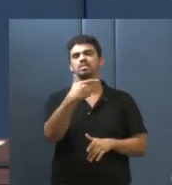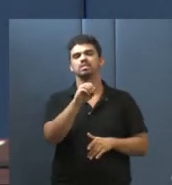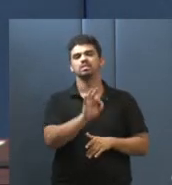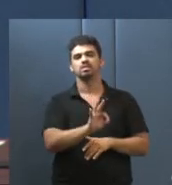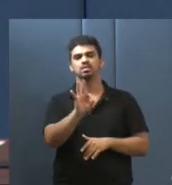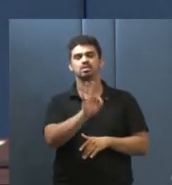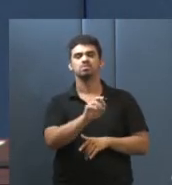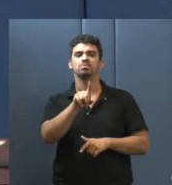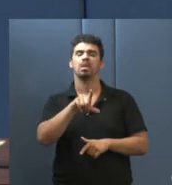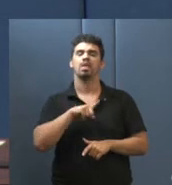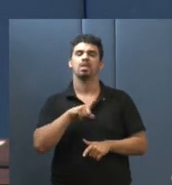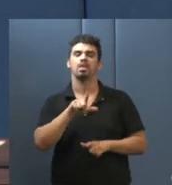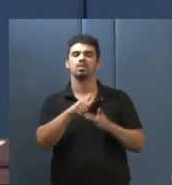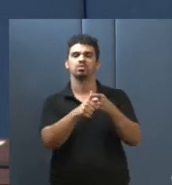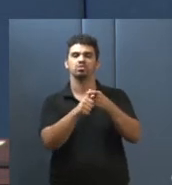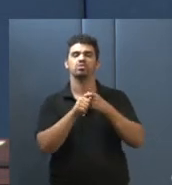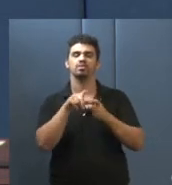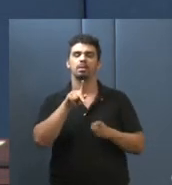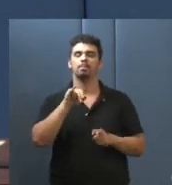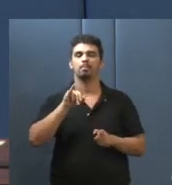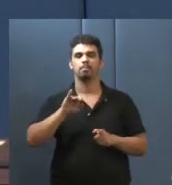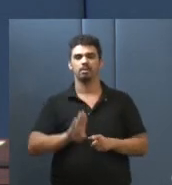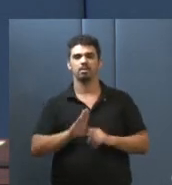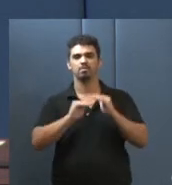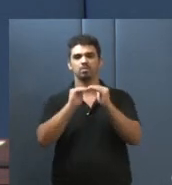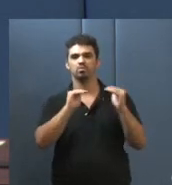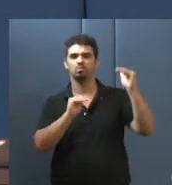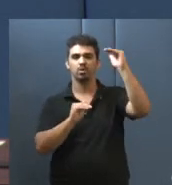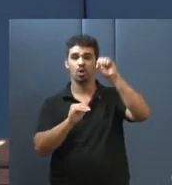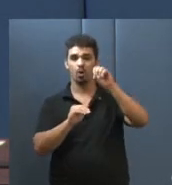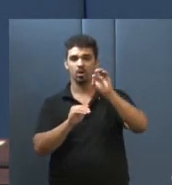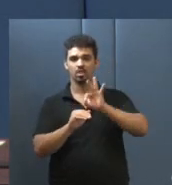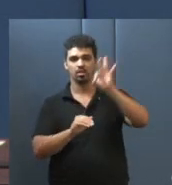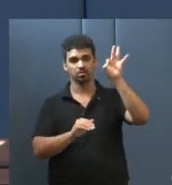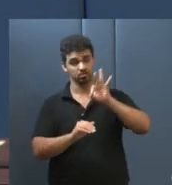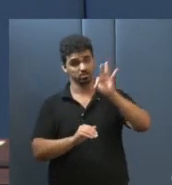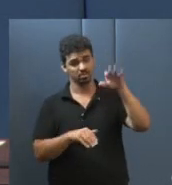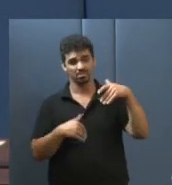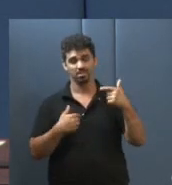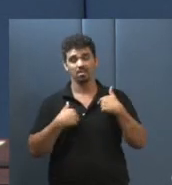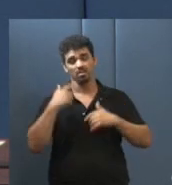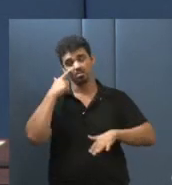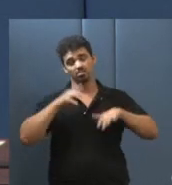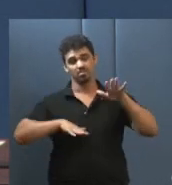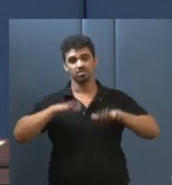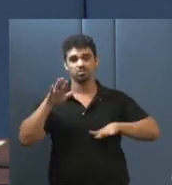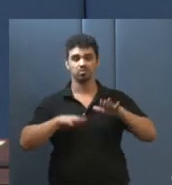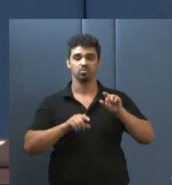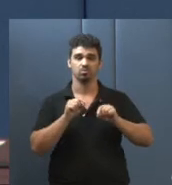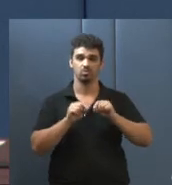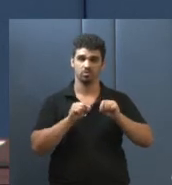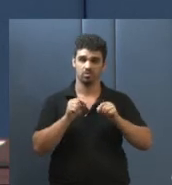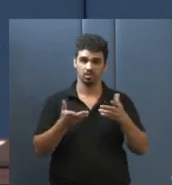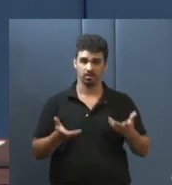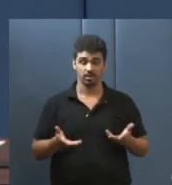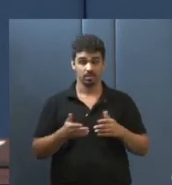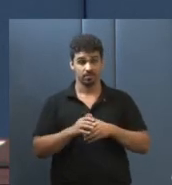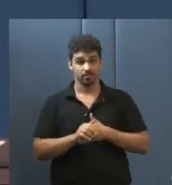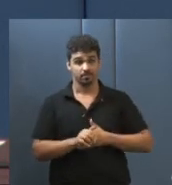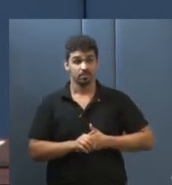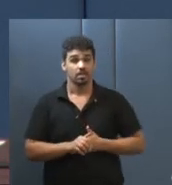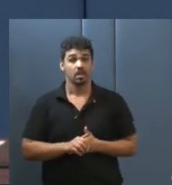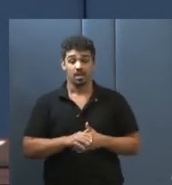relação dívida-PIB superior a 80%. Então, eu presumo que, no